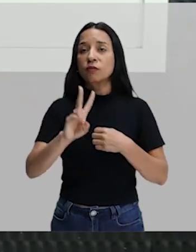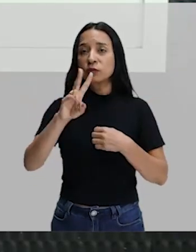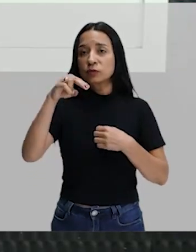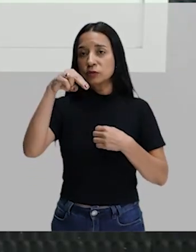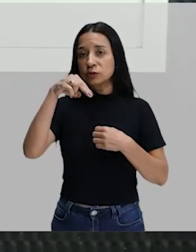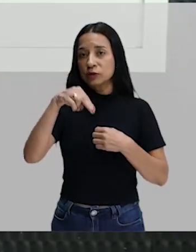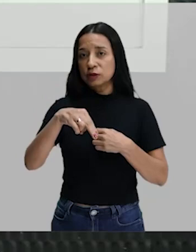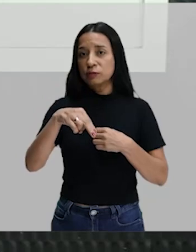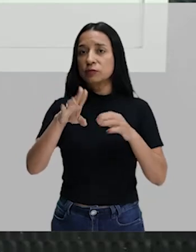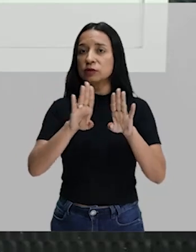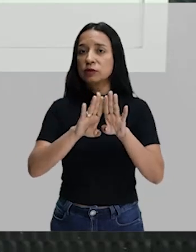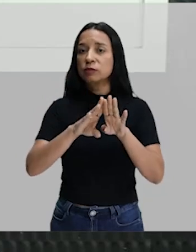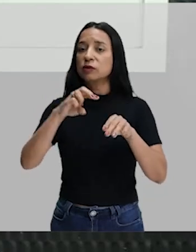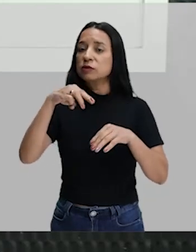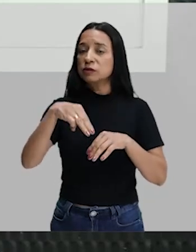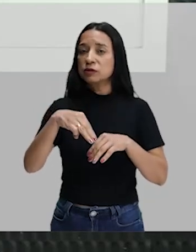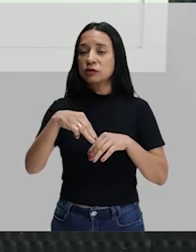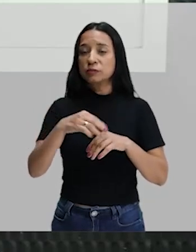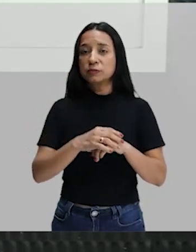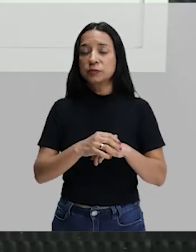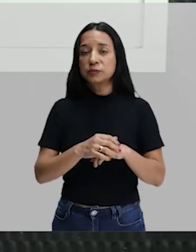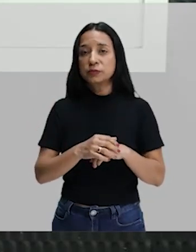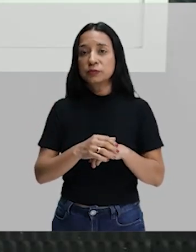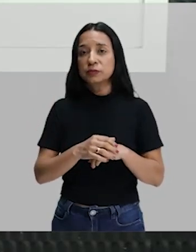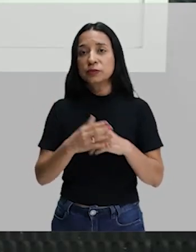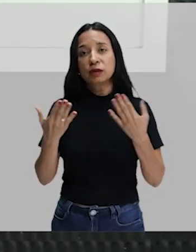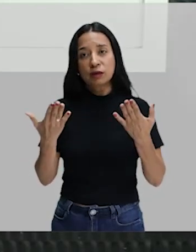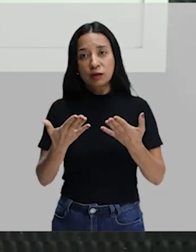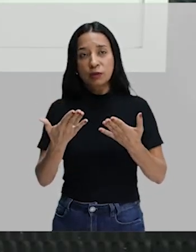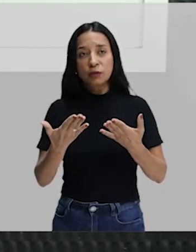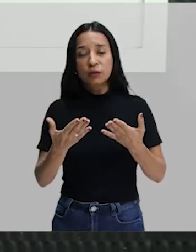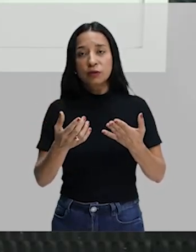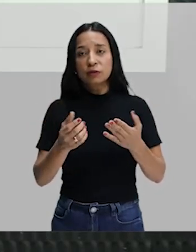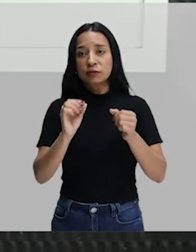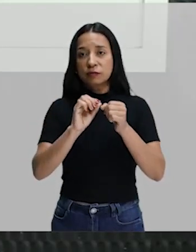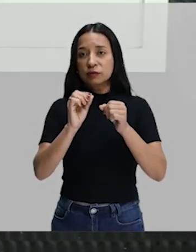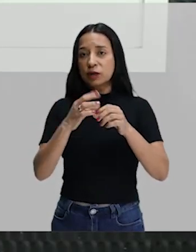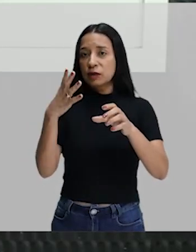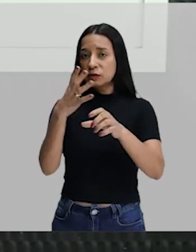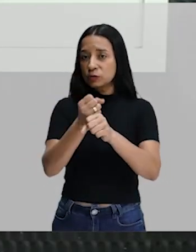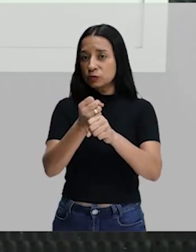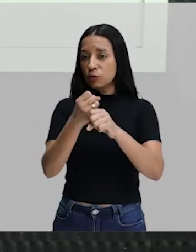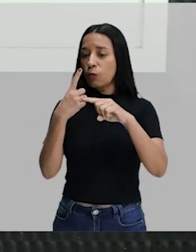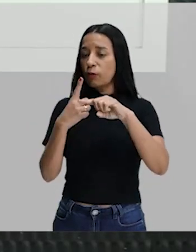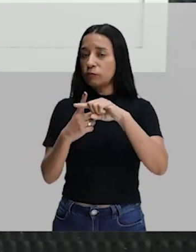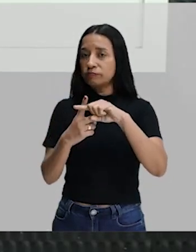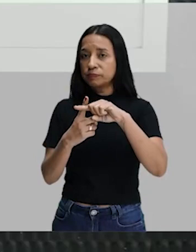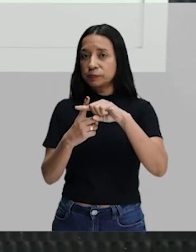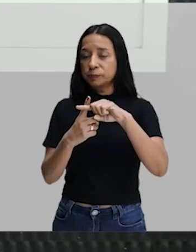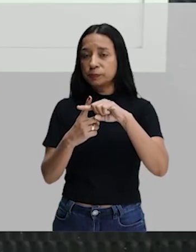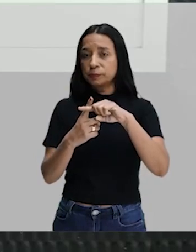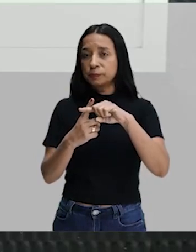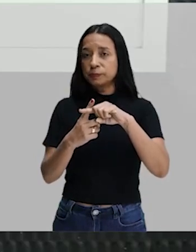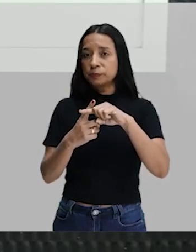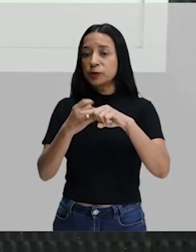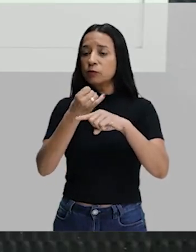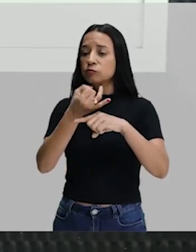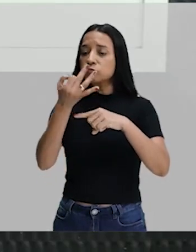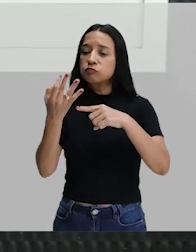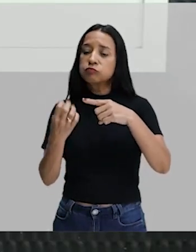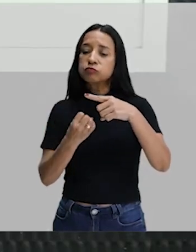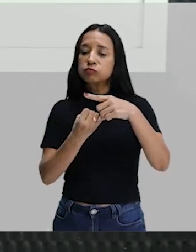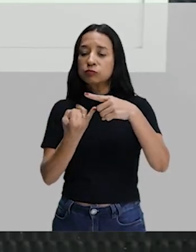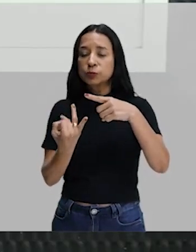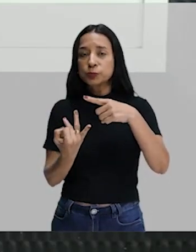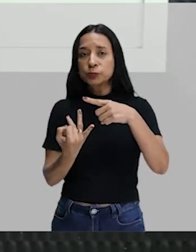n. O que a gente vai fazer, turma? Nós vamos aqui fazer essa soma dessa fração. Tá? Então, eu vou ter aqui,